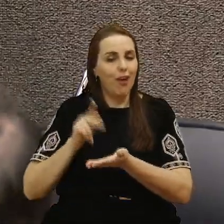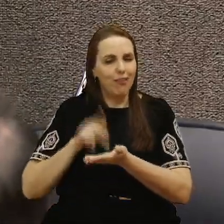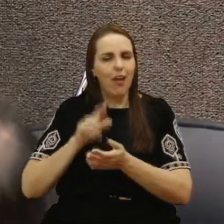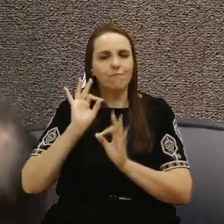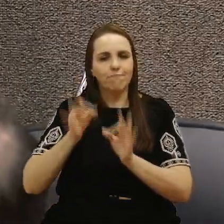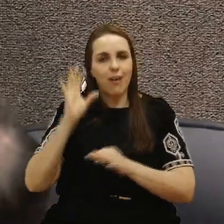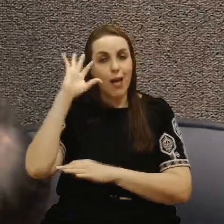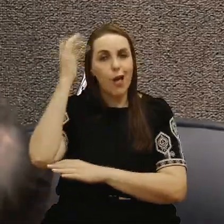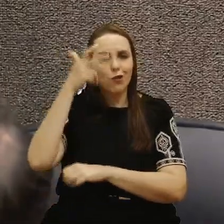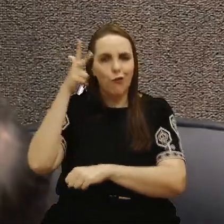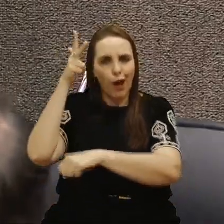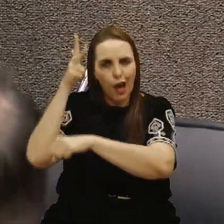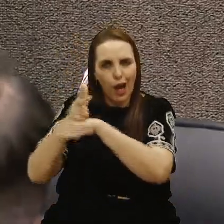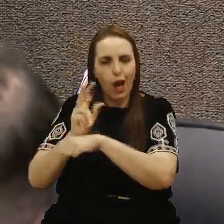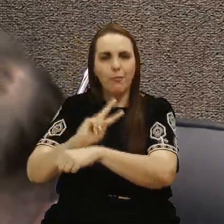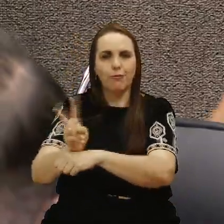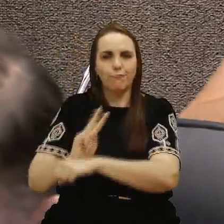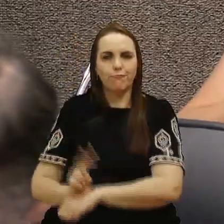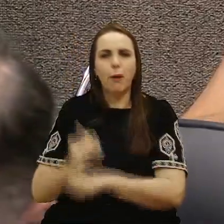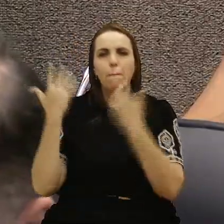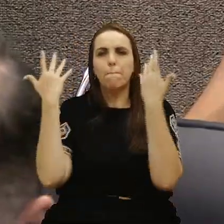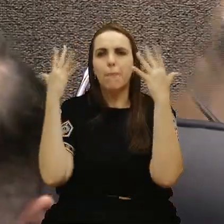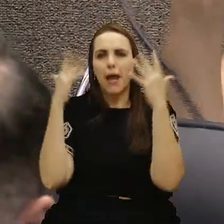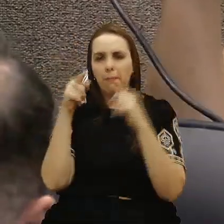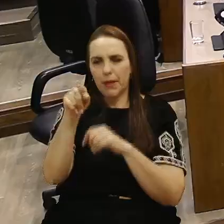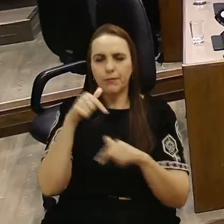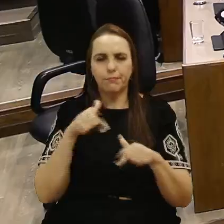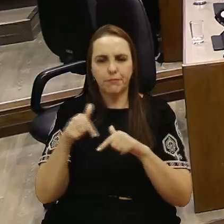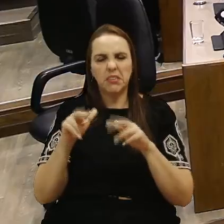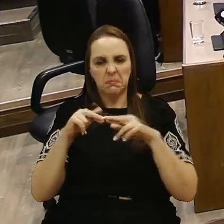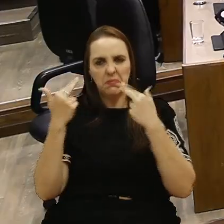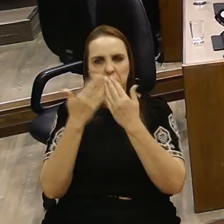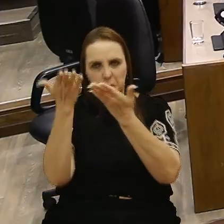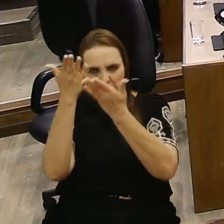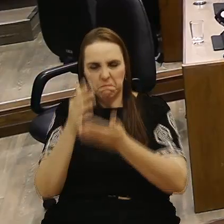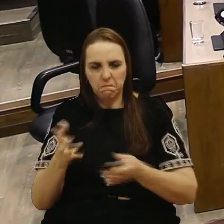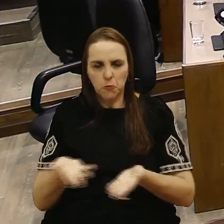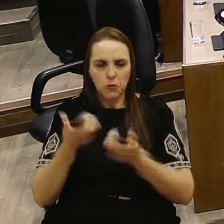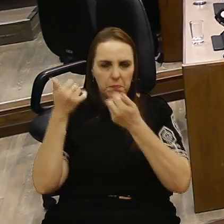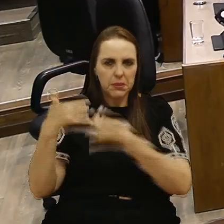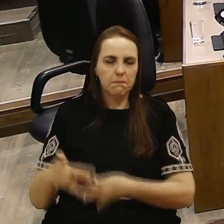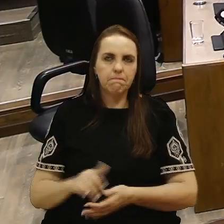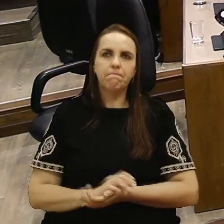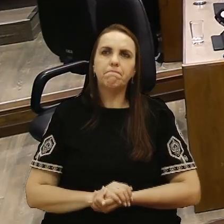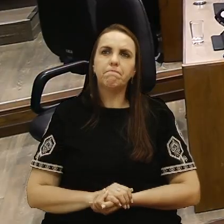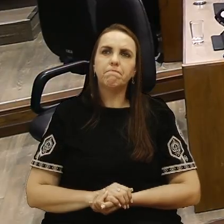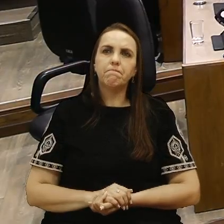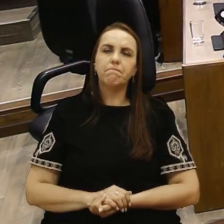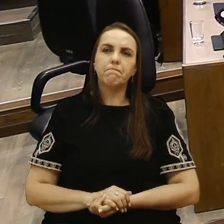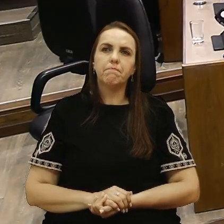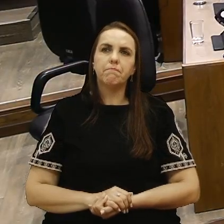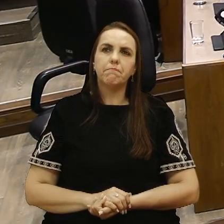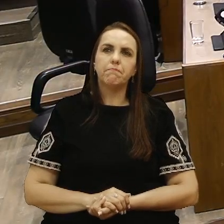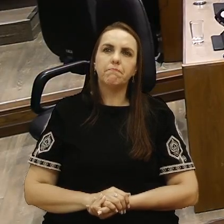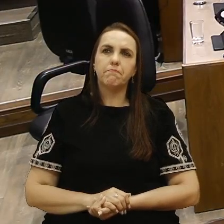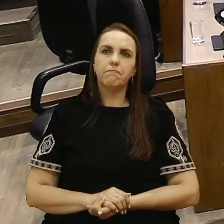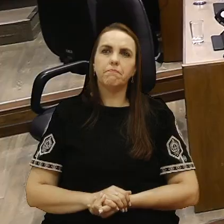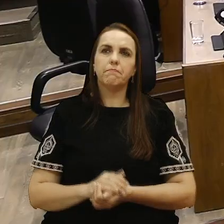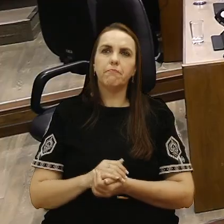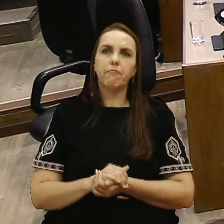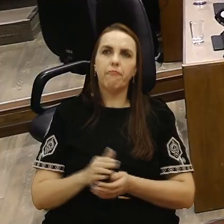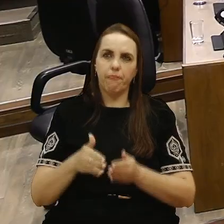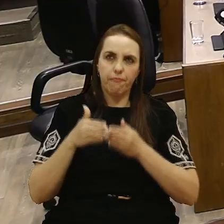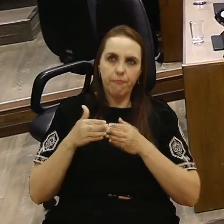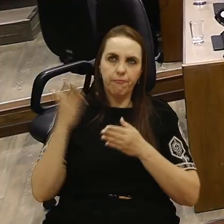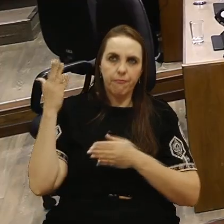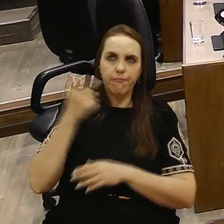para o problema. Câmara de monitoramento, parabéns pelo seu grande expediente. Obrigado. Quem solicitou... Iago, por favor. Becker,